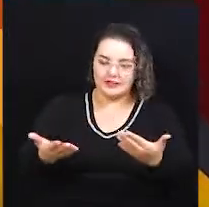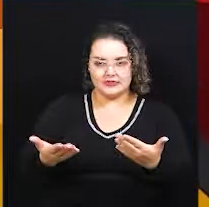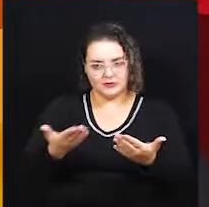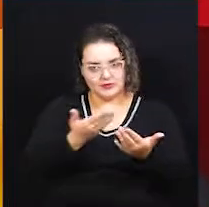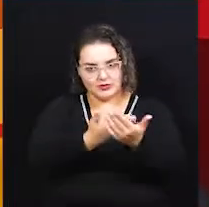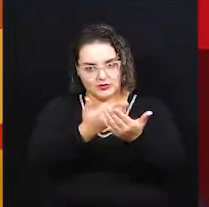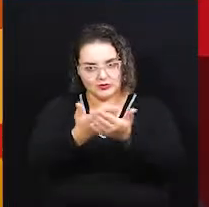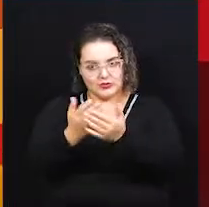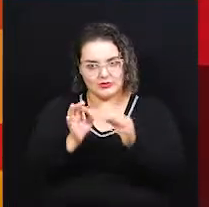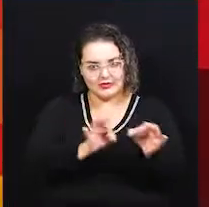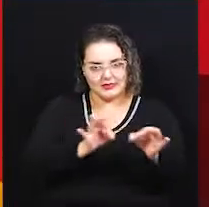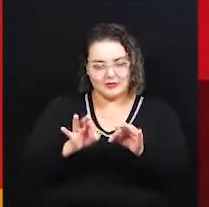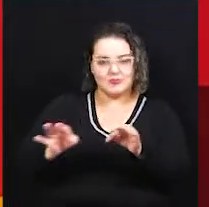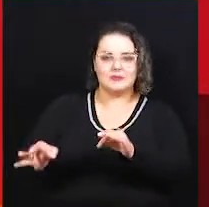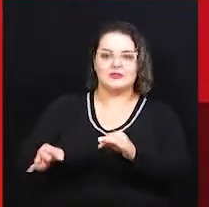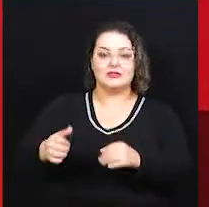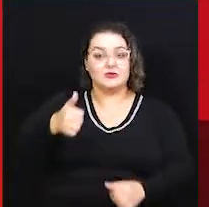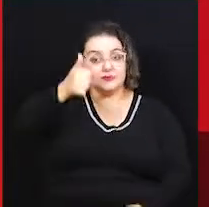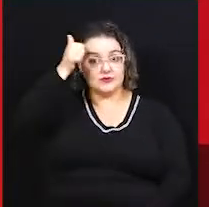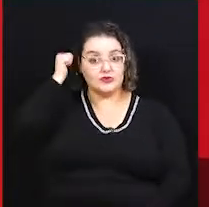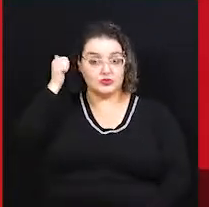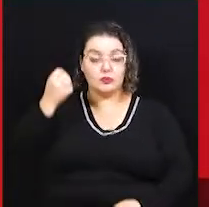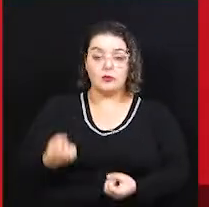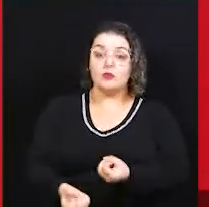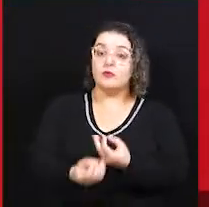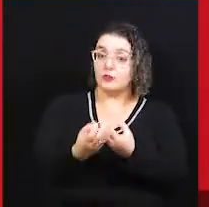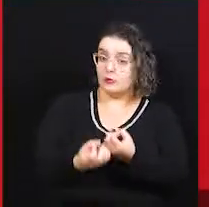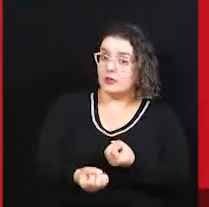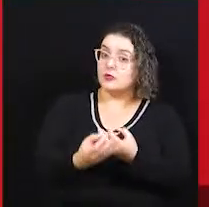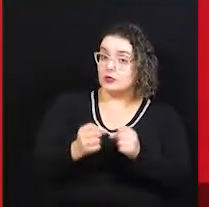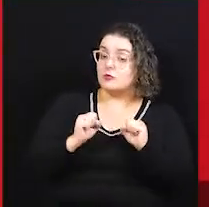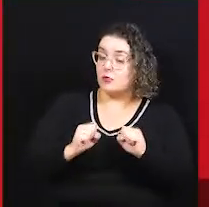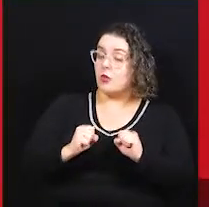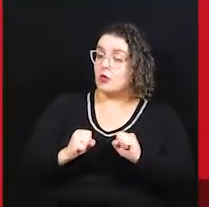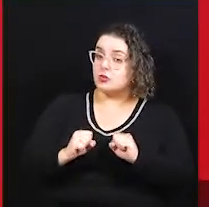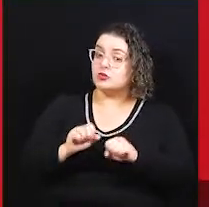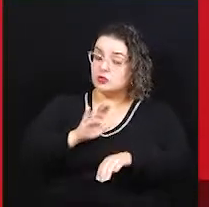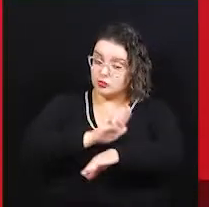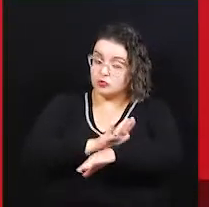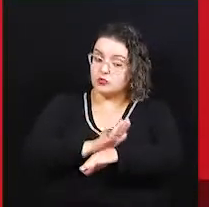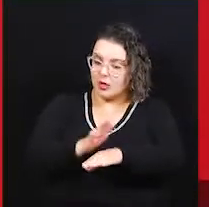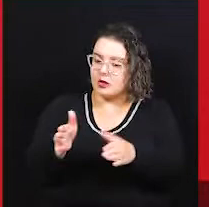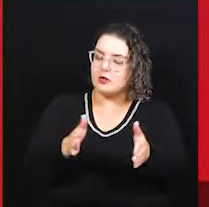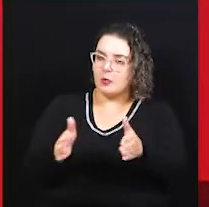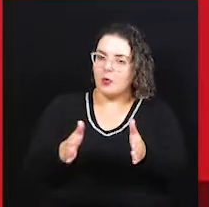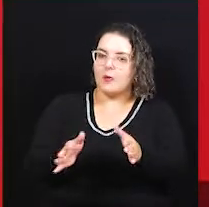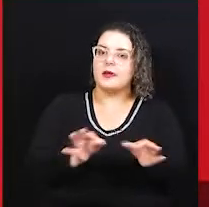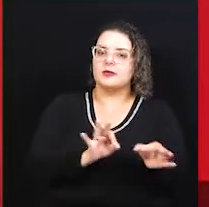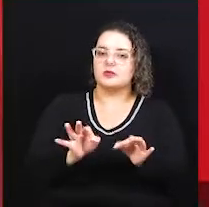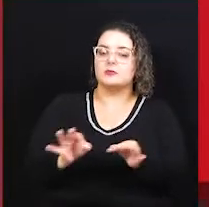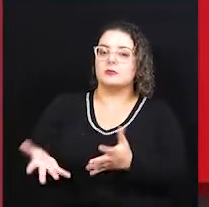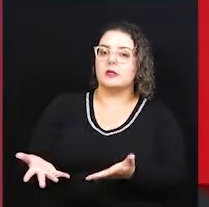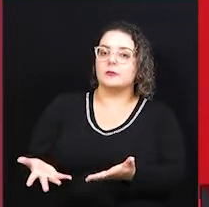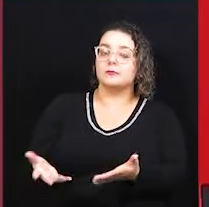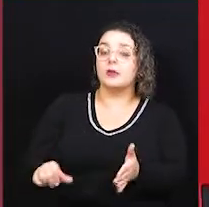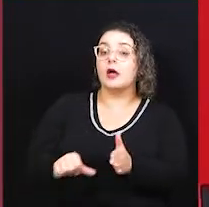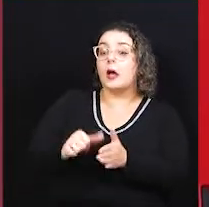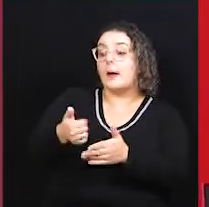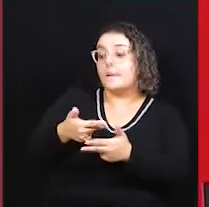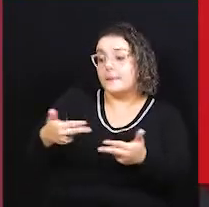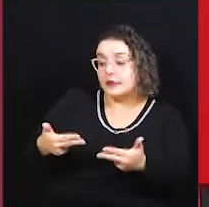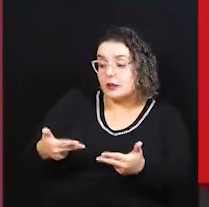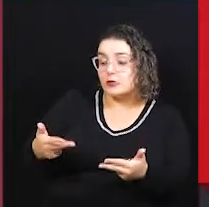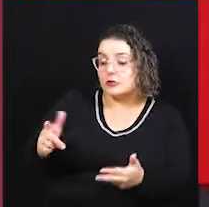se preparando aí para o vestibular, informações que podem ajudar bastante nesse momento de preparação. Bom, a primeira